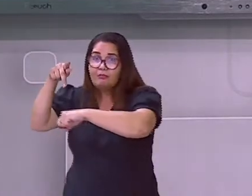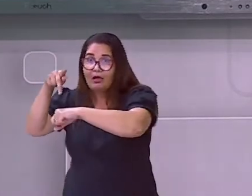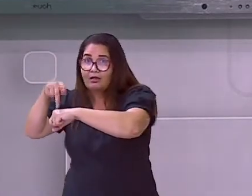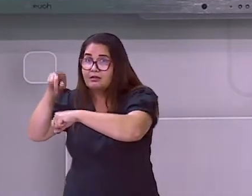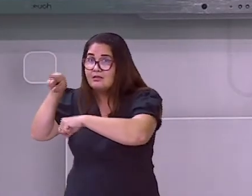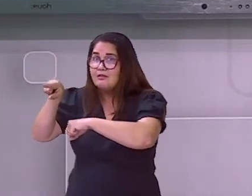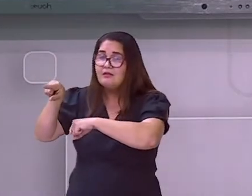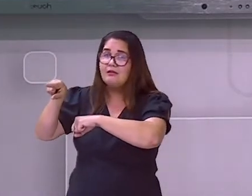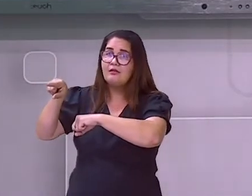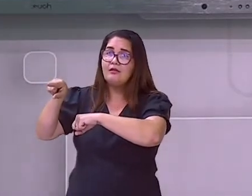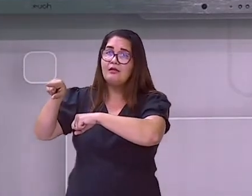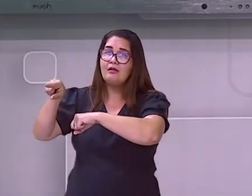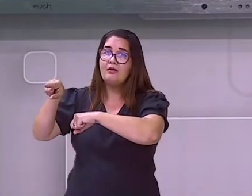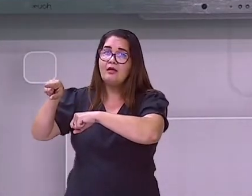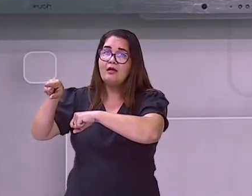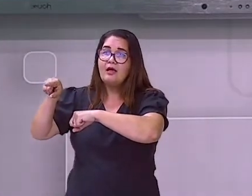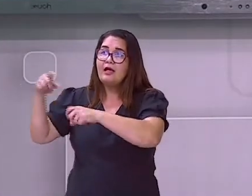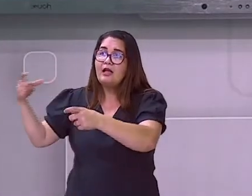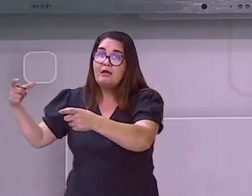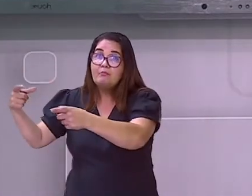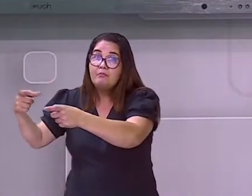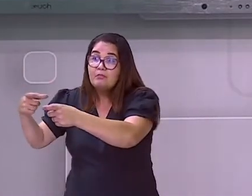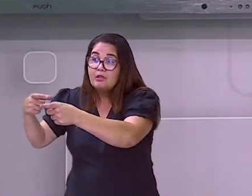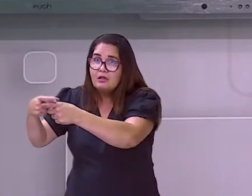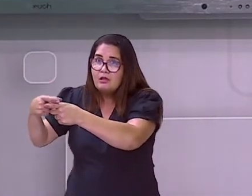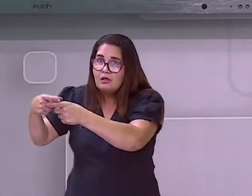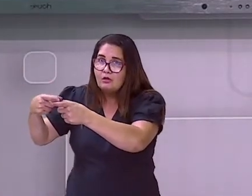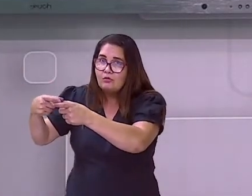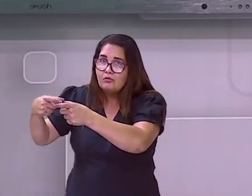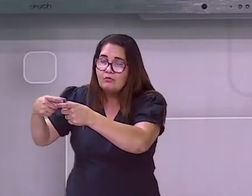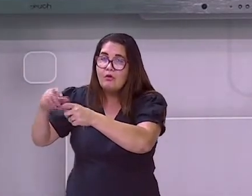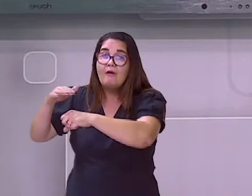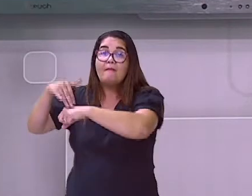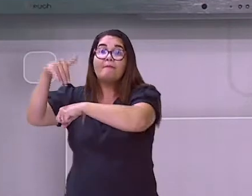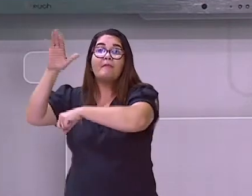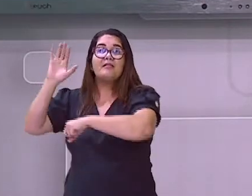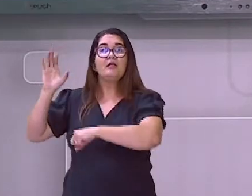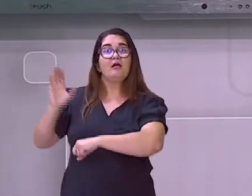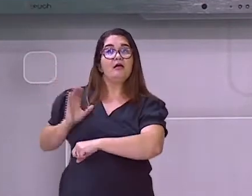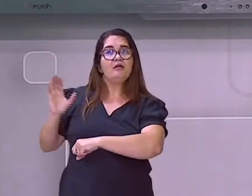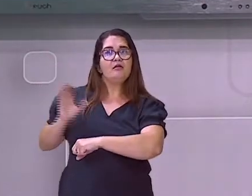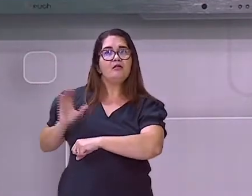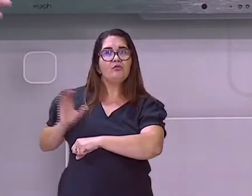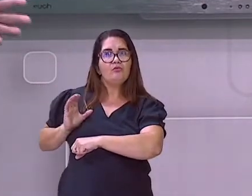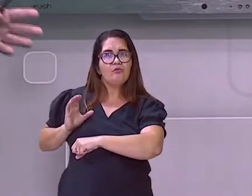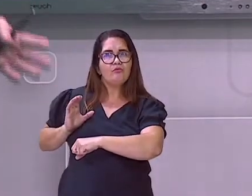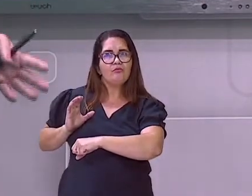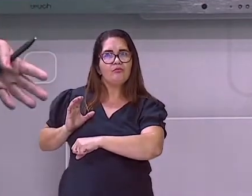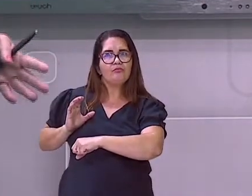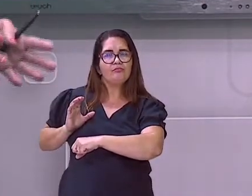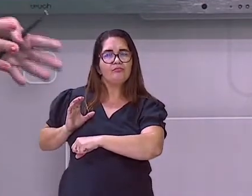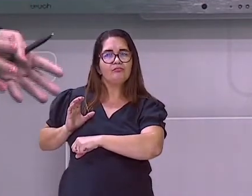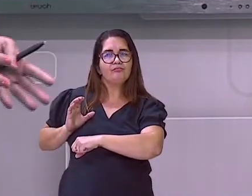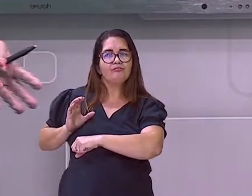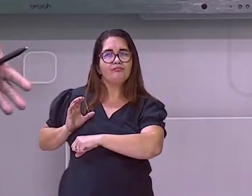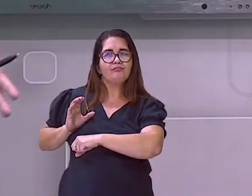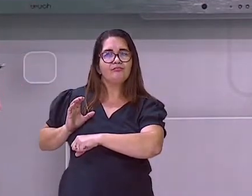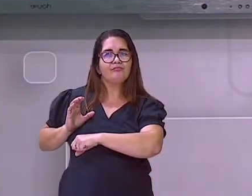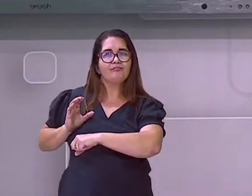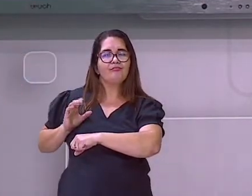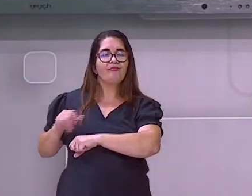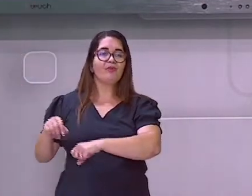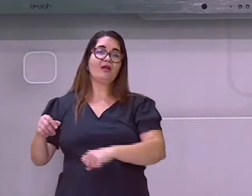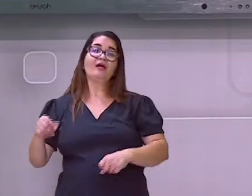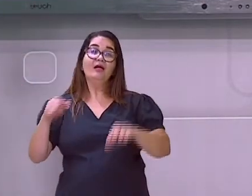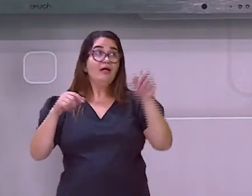vezes, brincar, principalmente com a turma do 7º ano, que enquanto que o Sul está morrendo